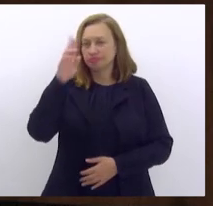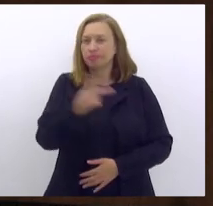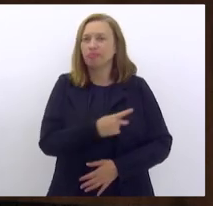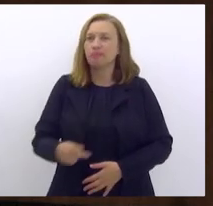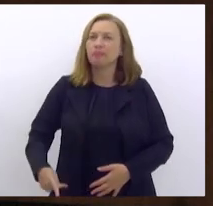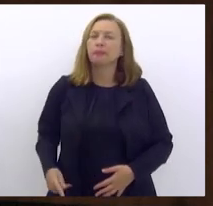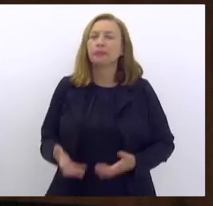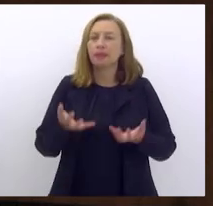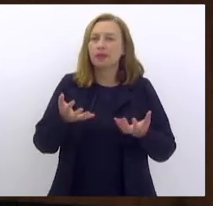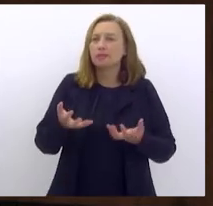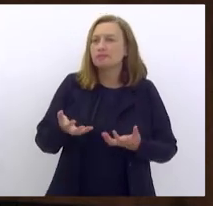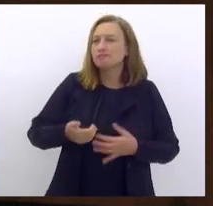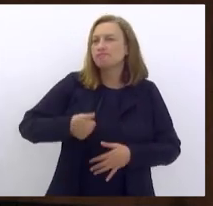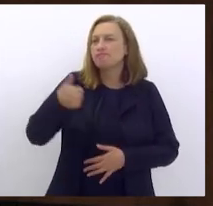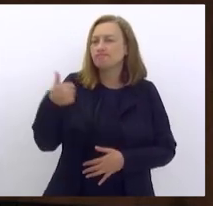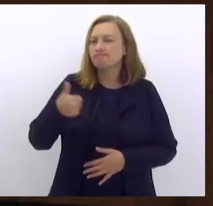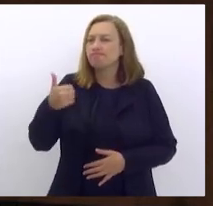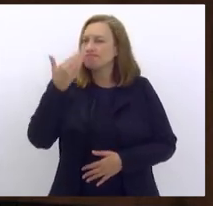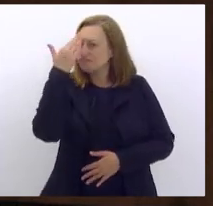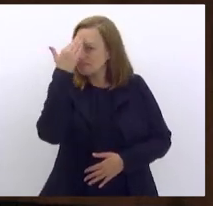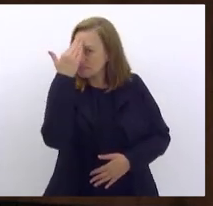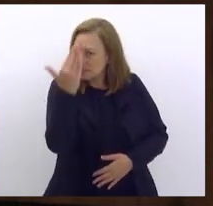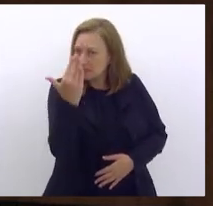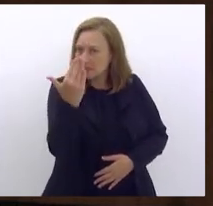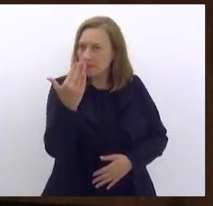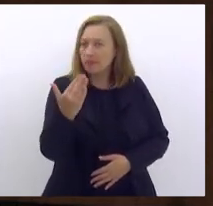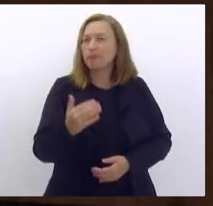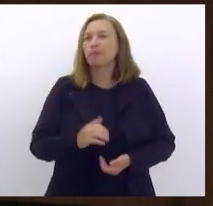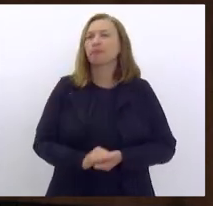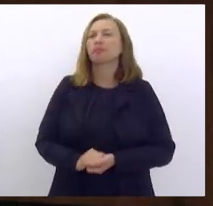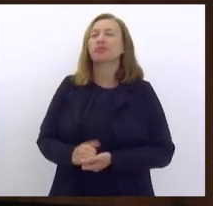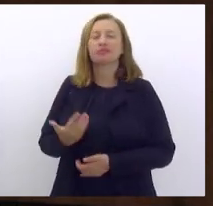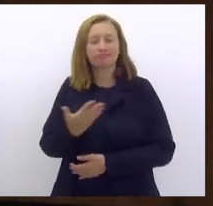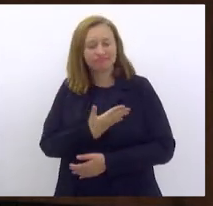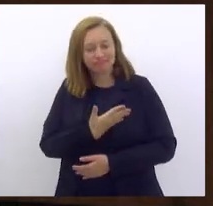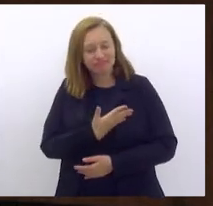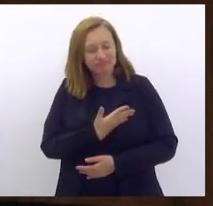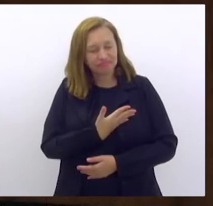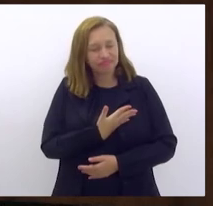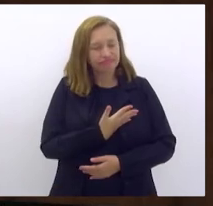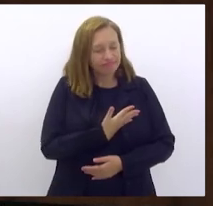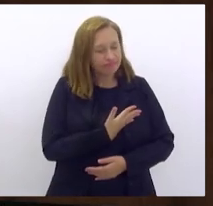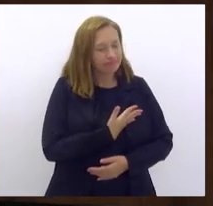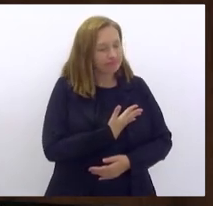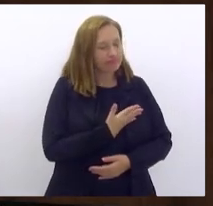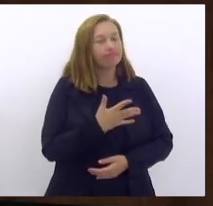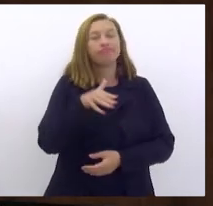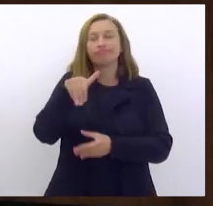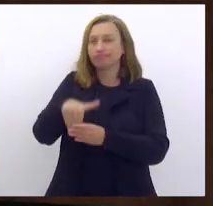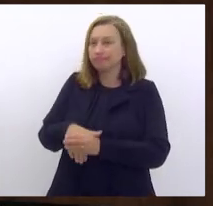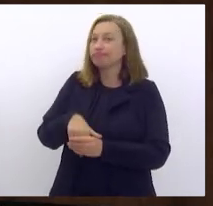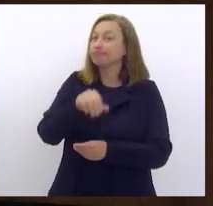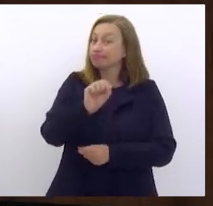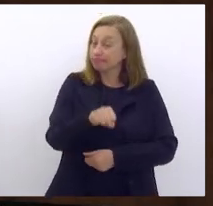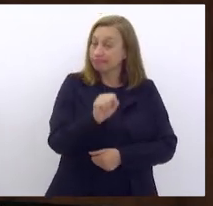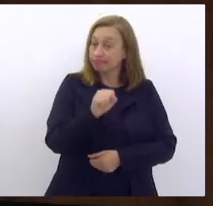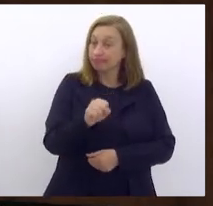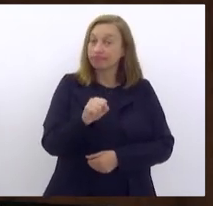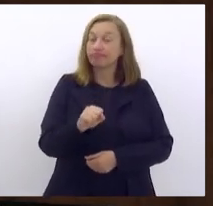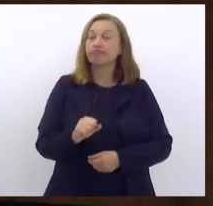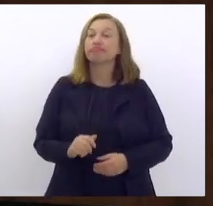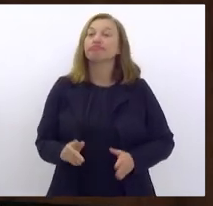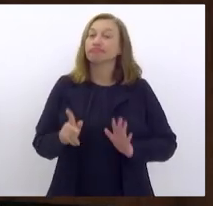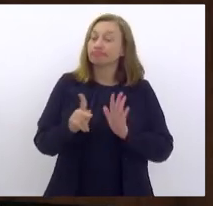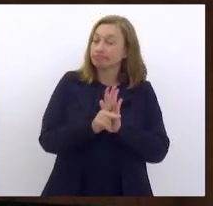queria, em primeiro lugar, agradecer a todos os colegas que votaram favoravelmente ao